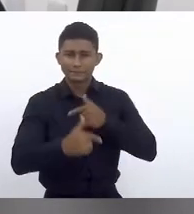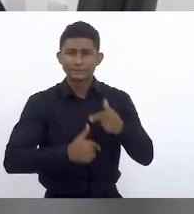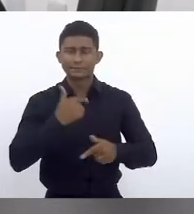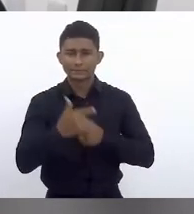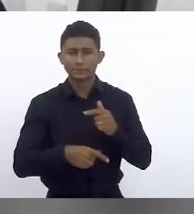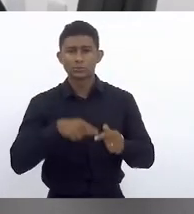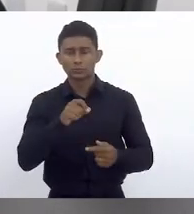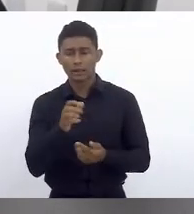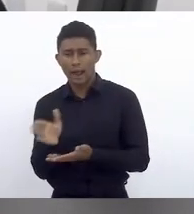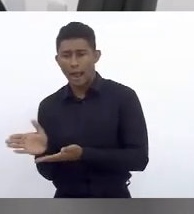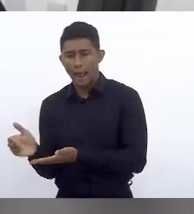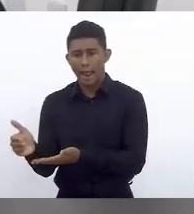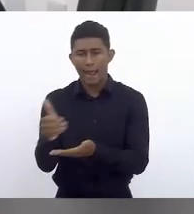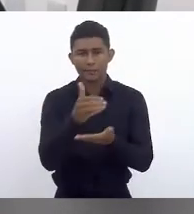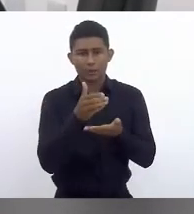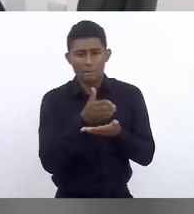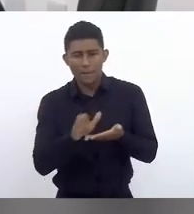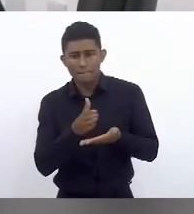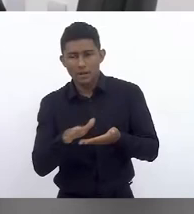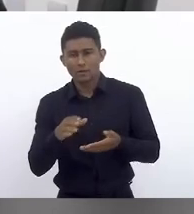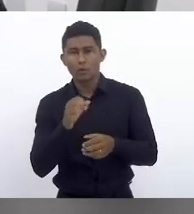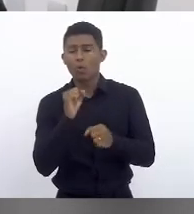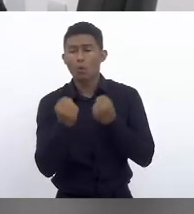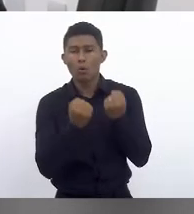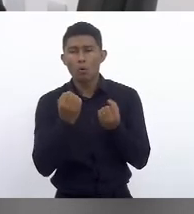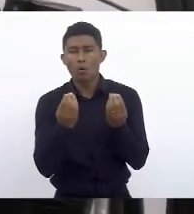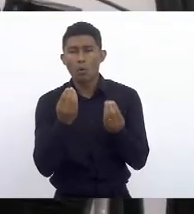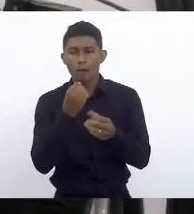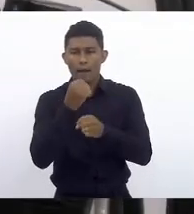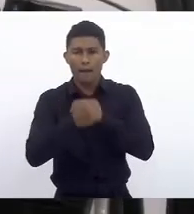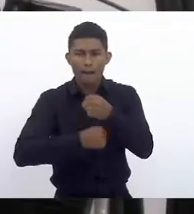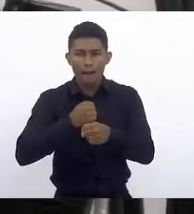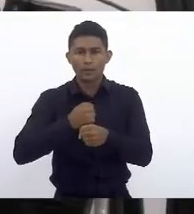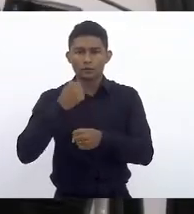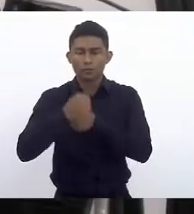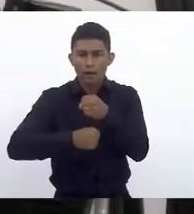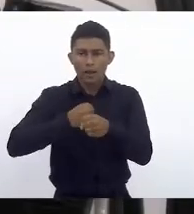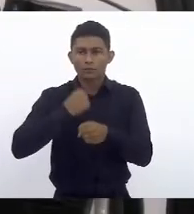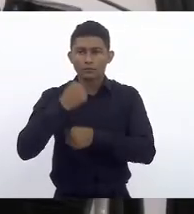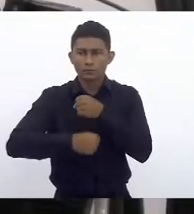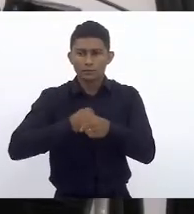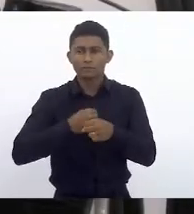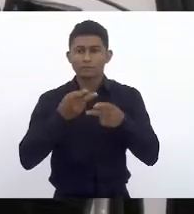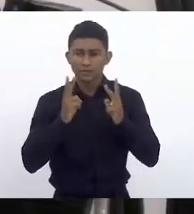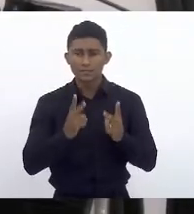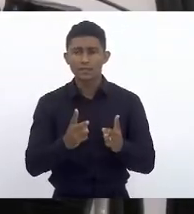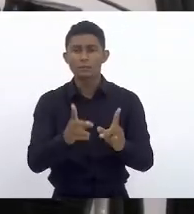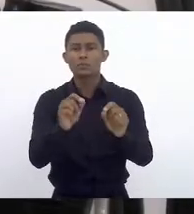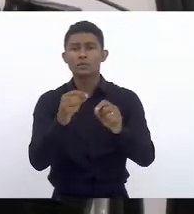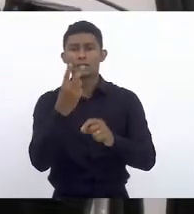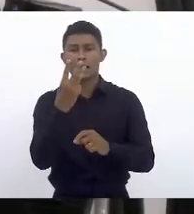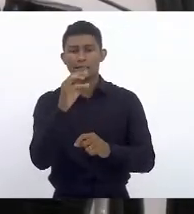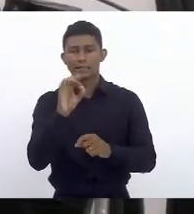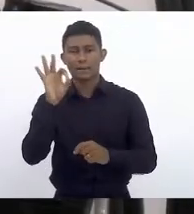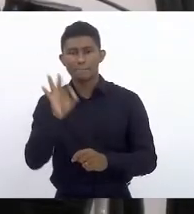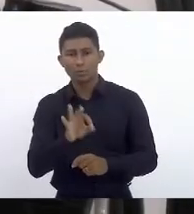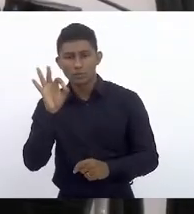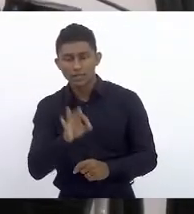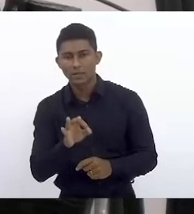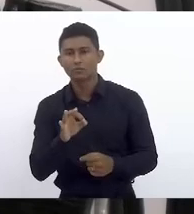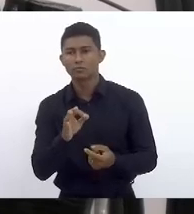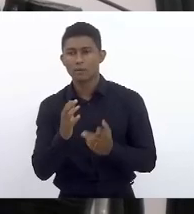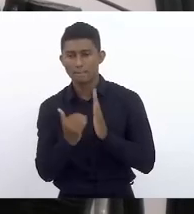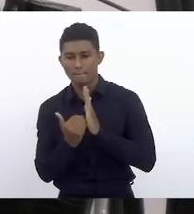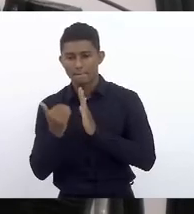de arrecadação de um ano para outro. Sempre positivo. Sempre positivo. Sempre 30% de arrecadar mais em relação